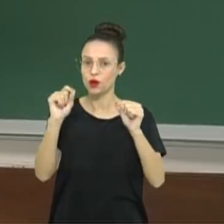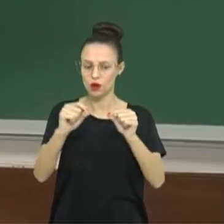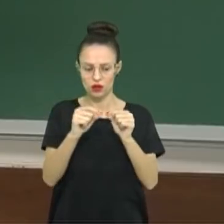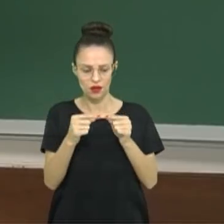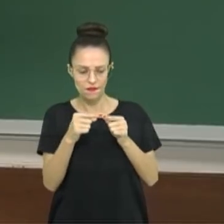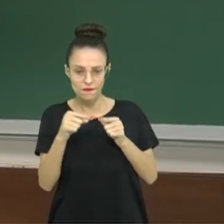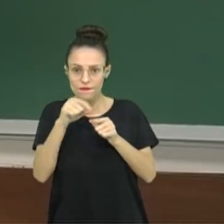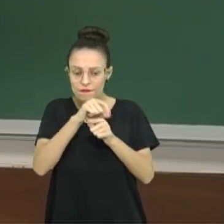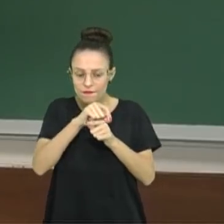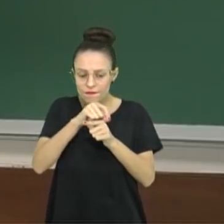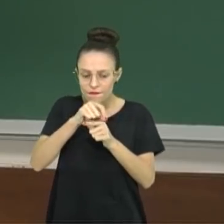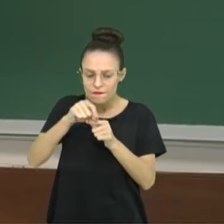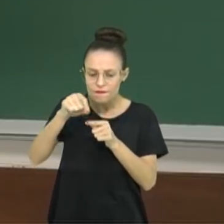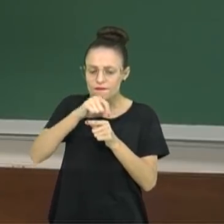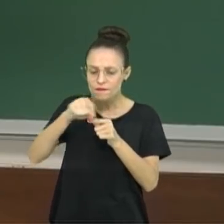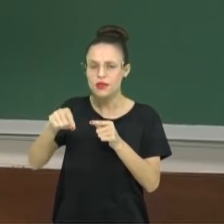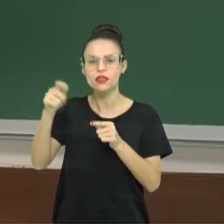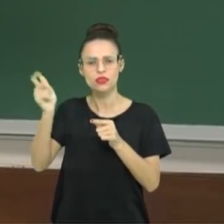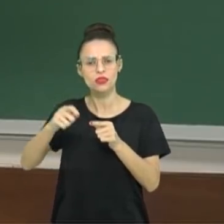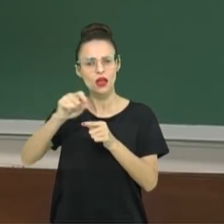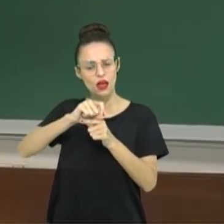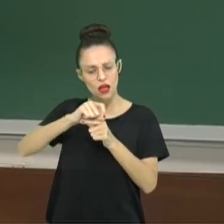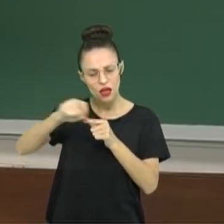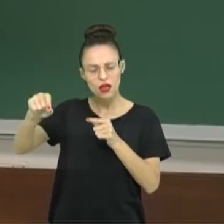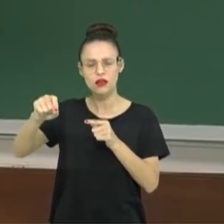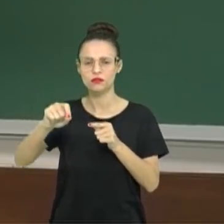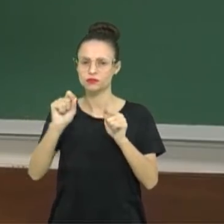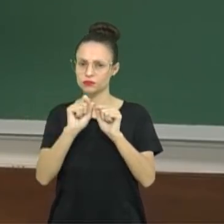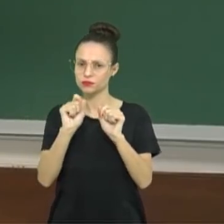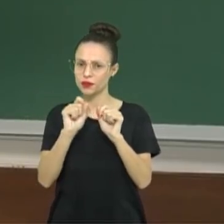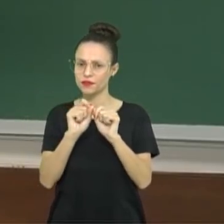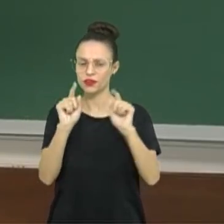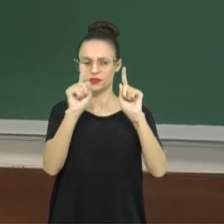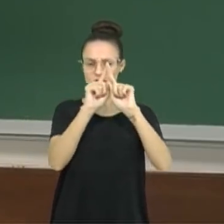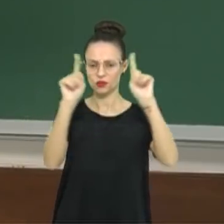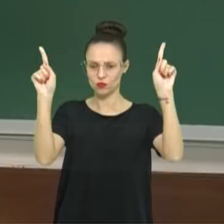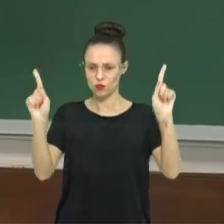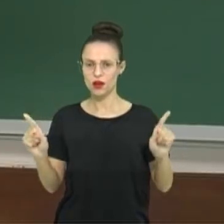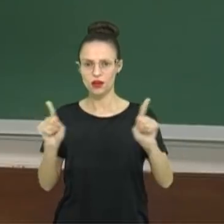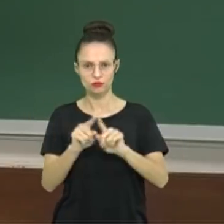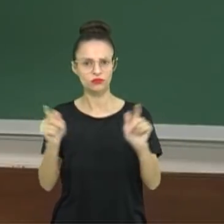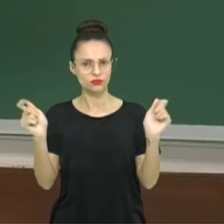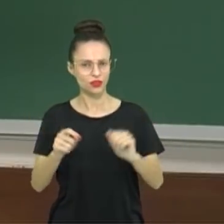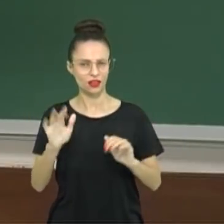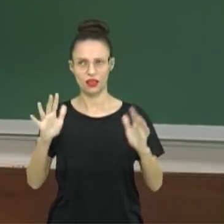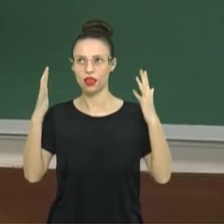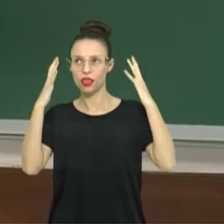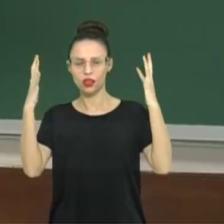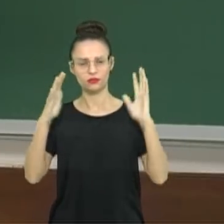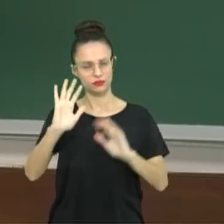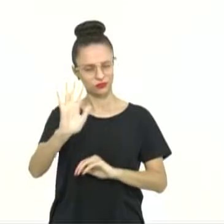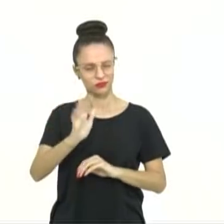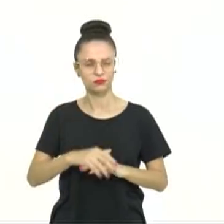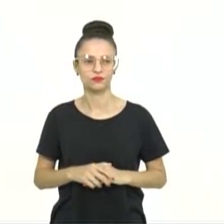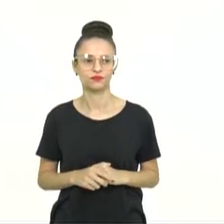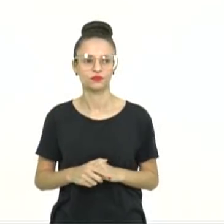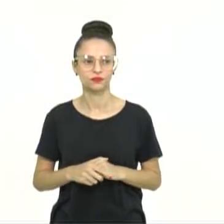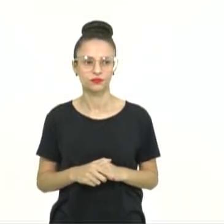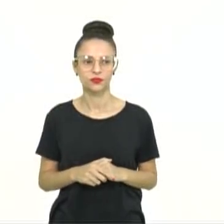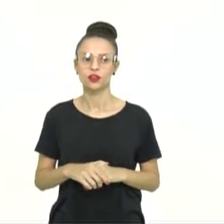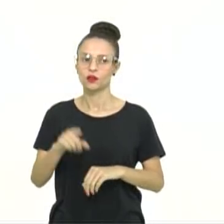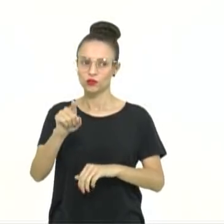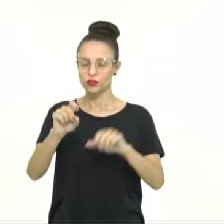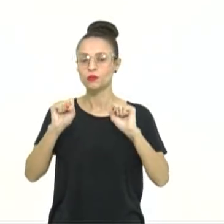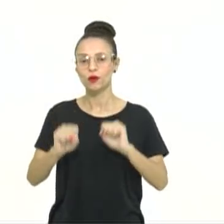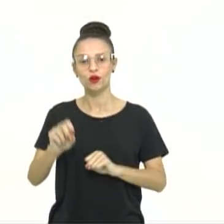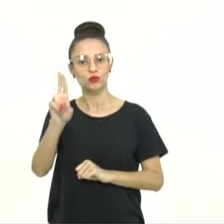lápis bem firminho no papel, firmar e puxar, vai dar para você fazer esse quadrinho, tá? Não se desespere. E você pode